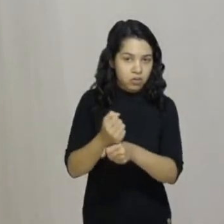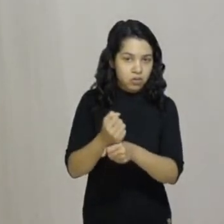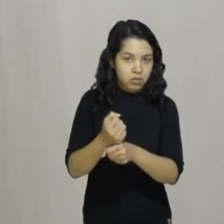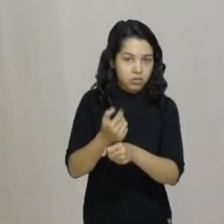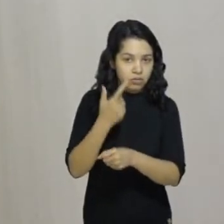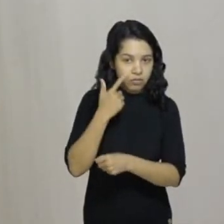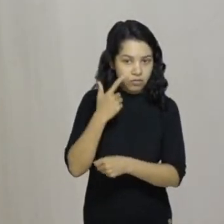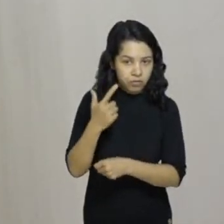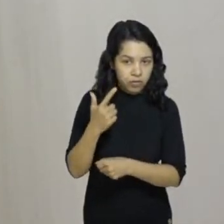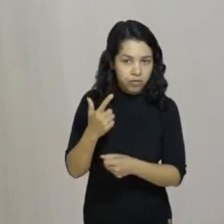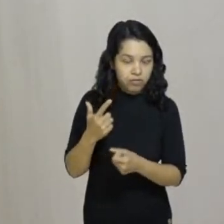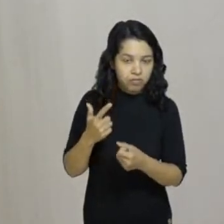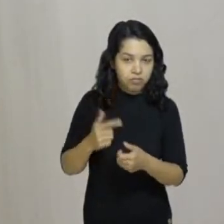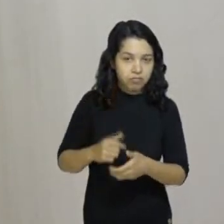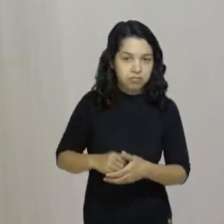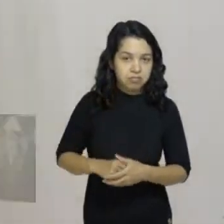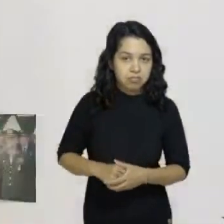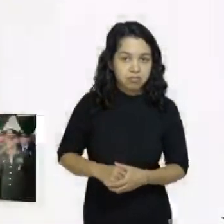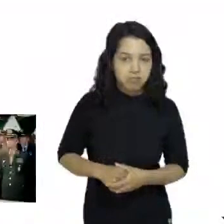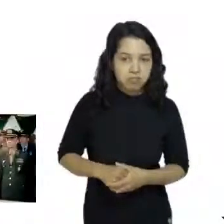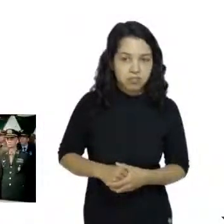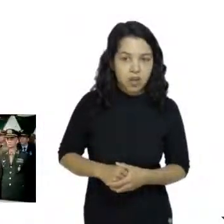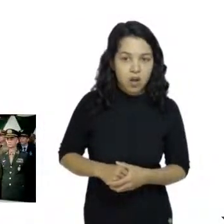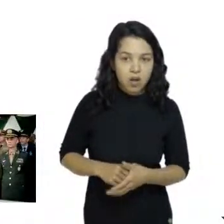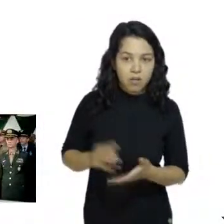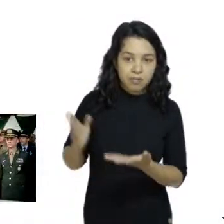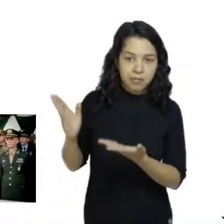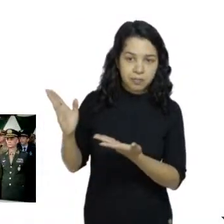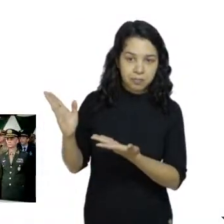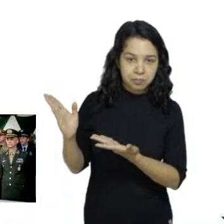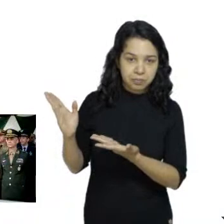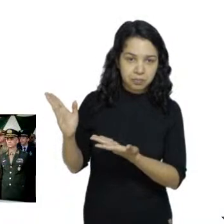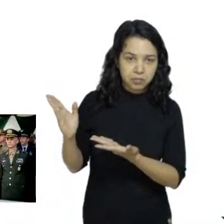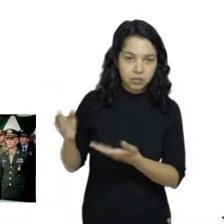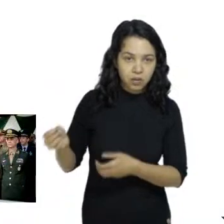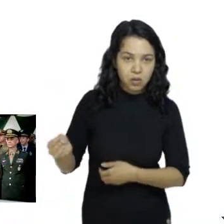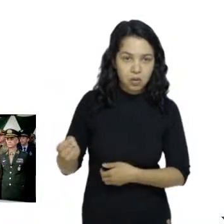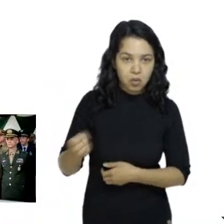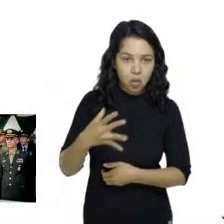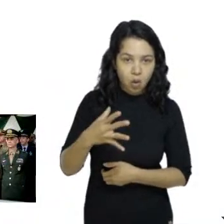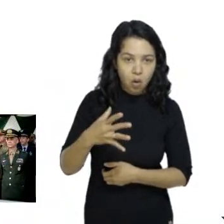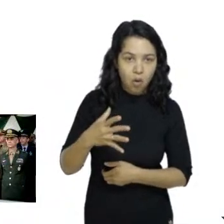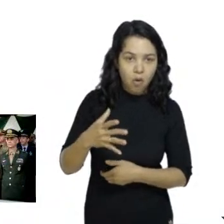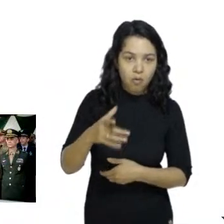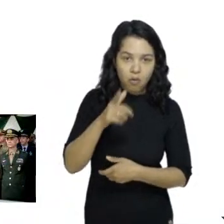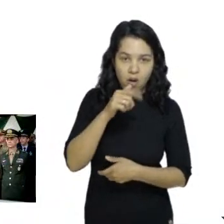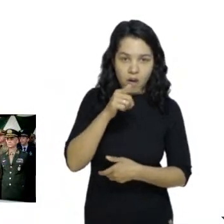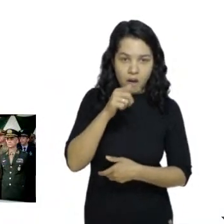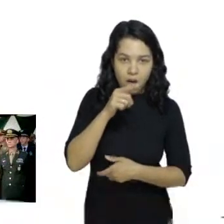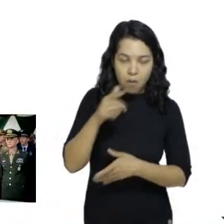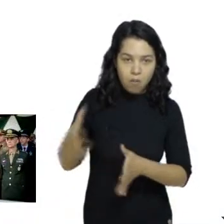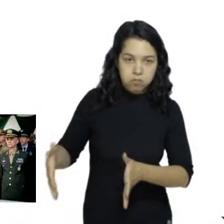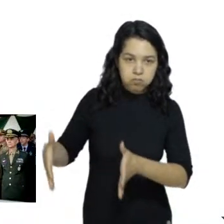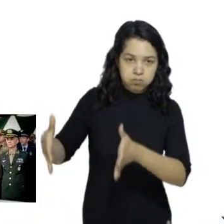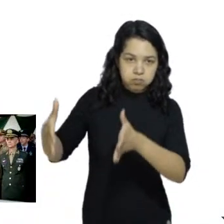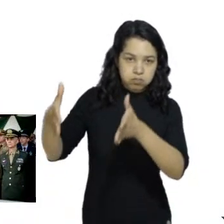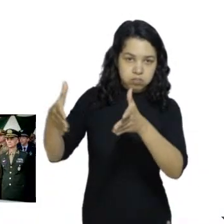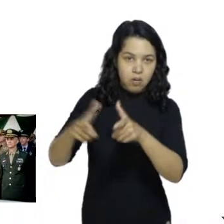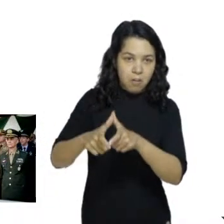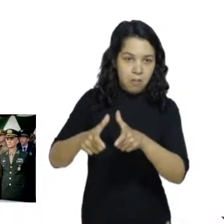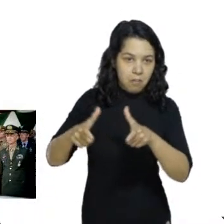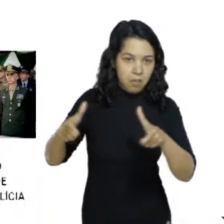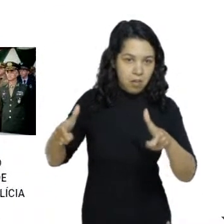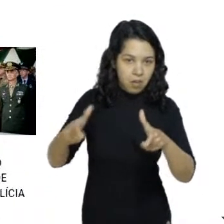é novo reservatório da casa abastecimento em São José e Florianópolis a placa